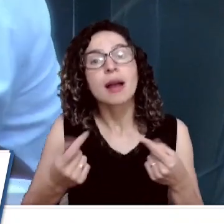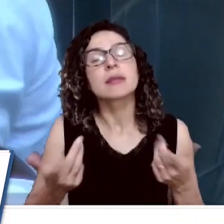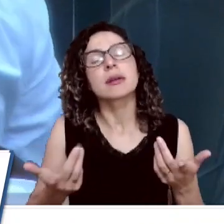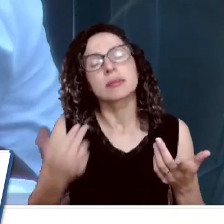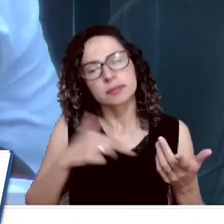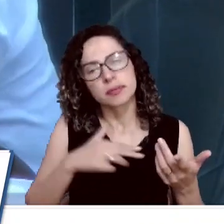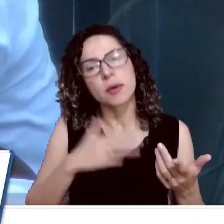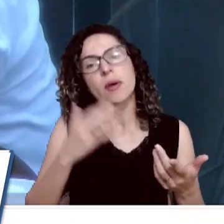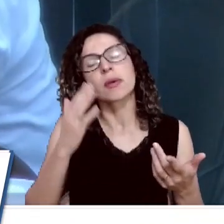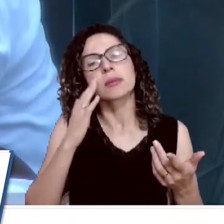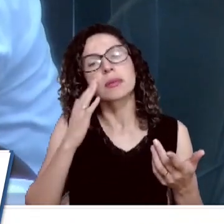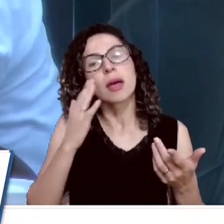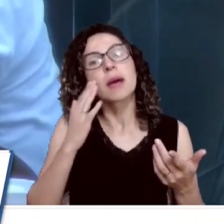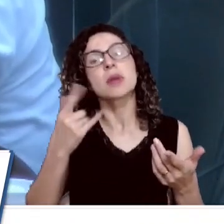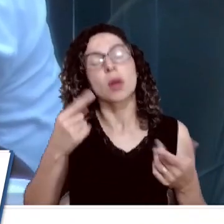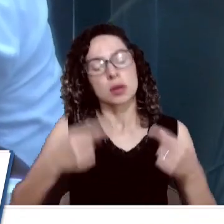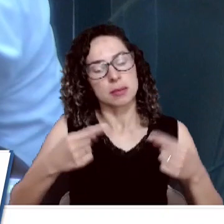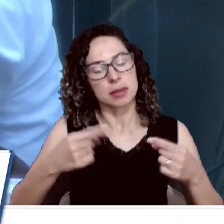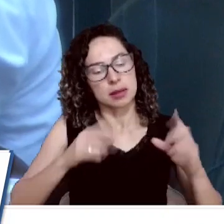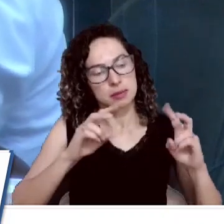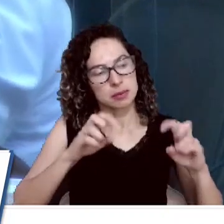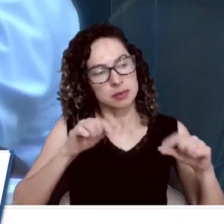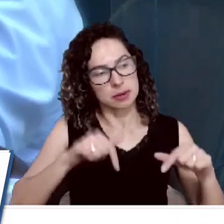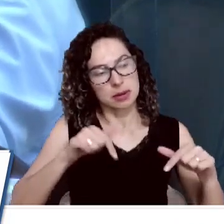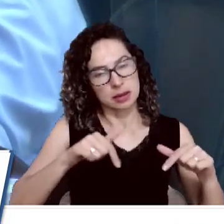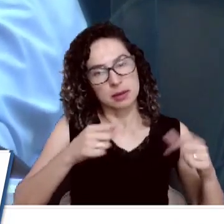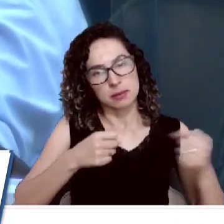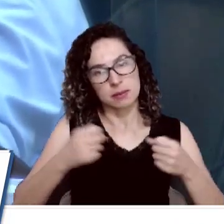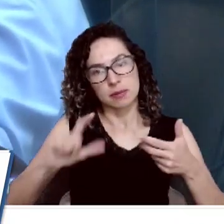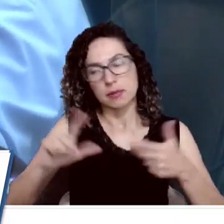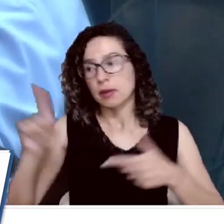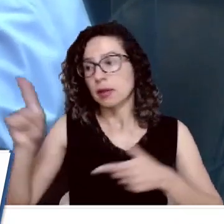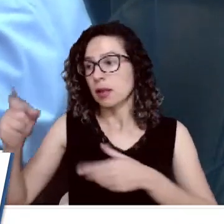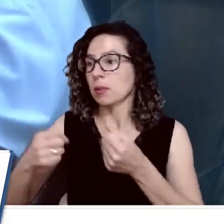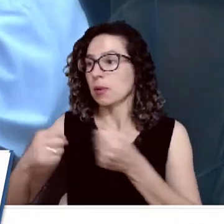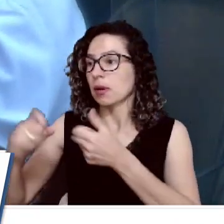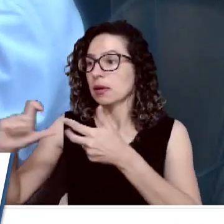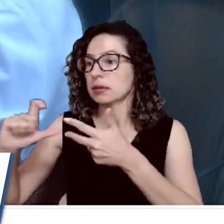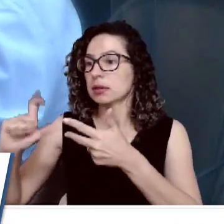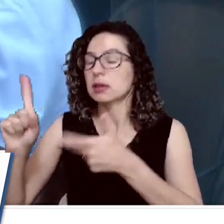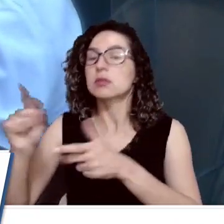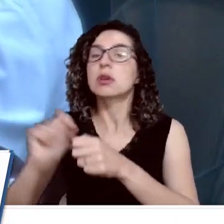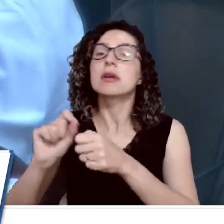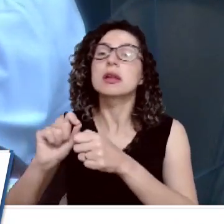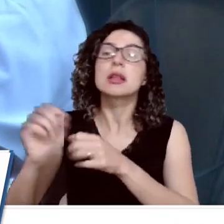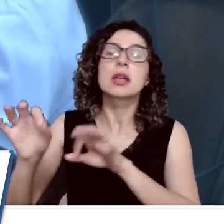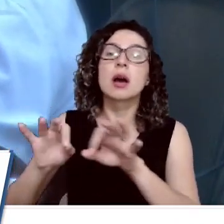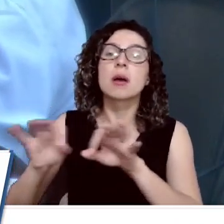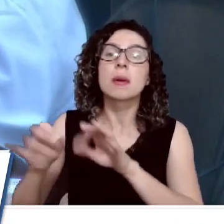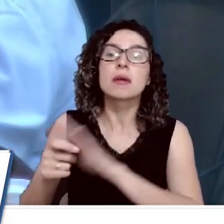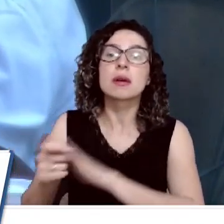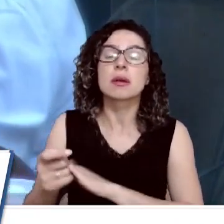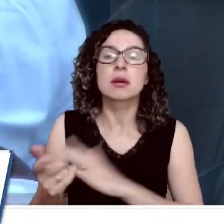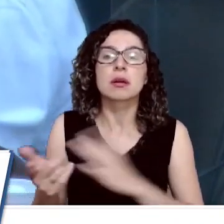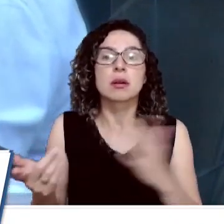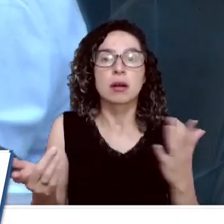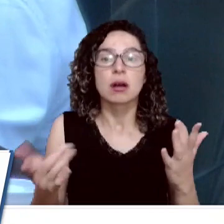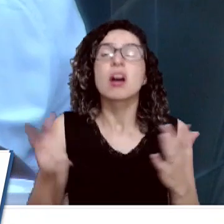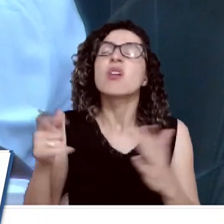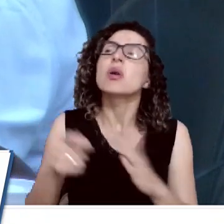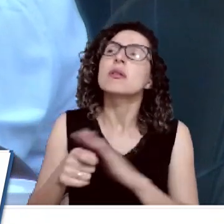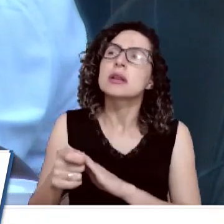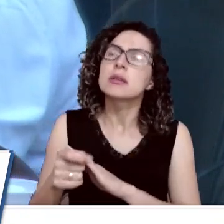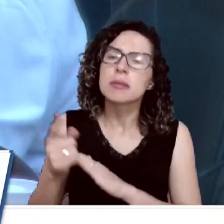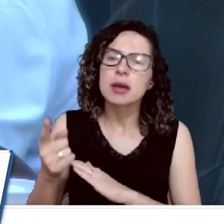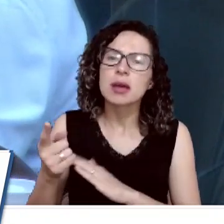sabemos, nós discutimos uma coisa aqui no Legislativo, o Executivo está lá e está fazendo investimento. Qual investimento?